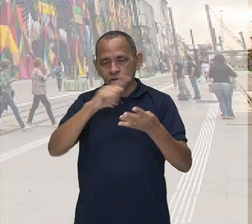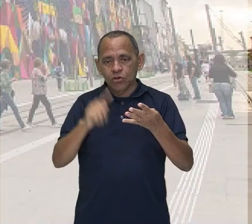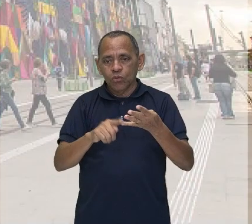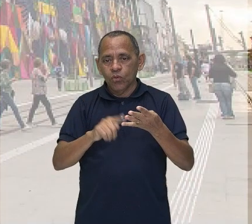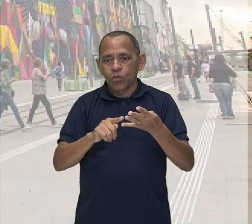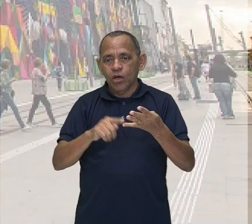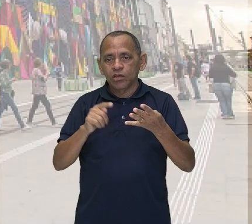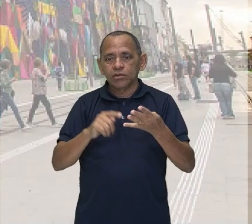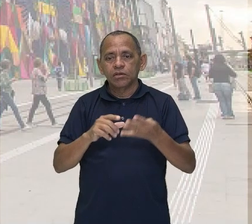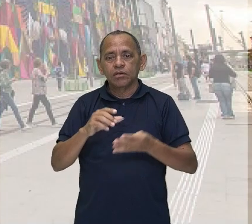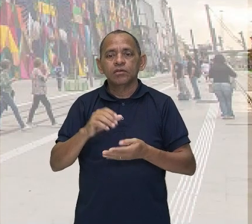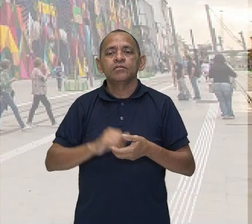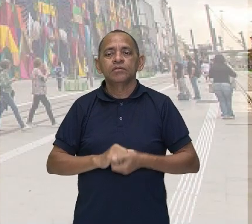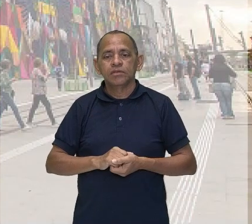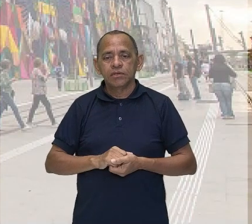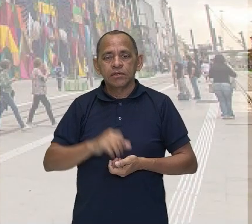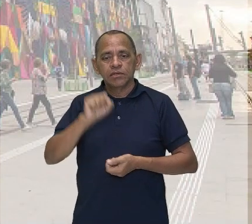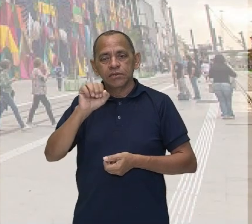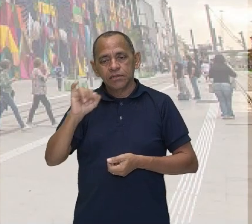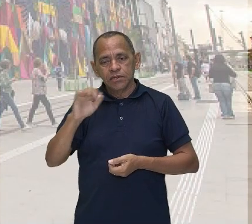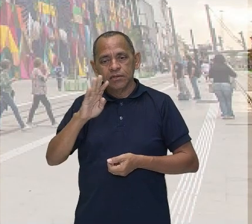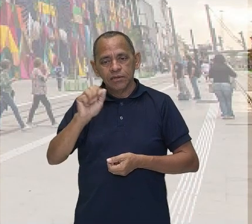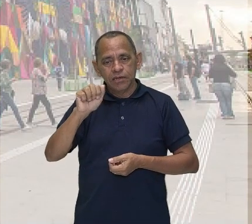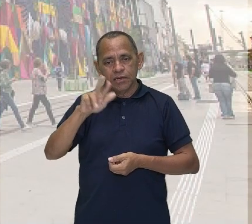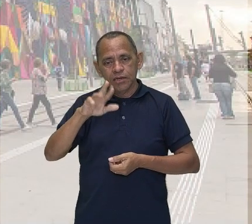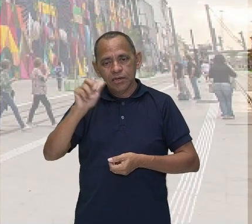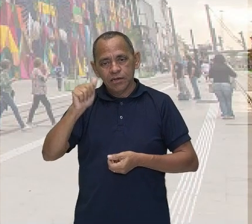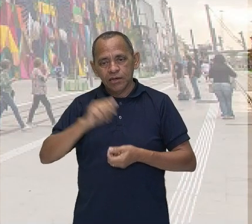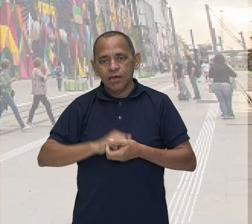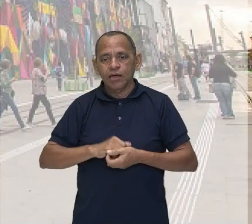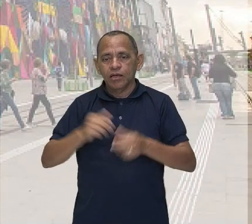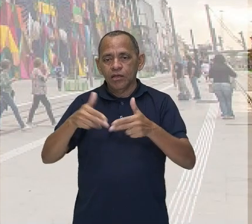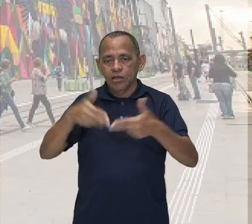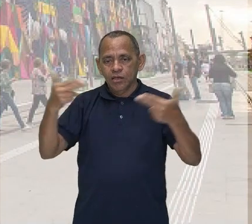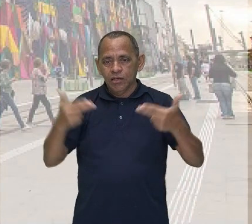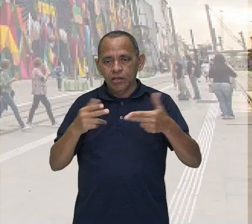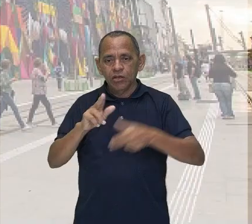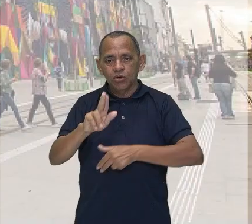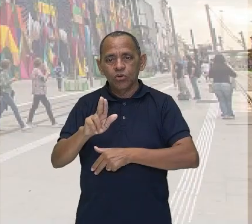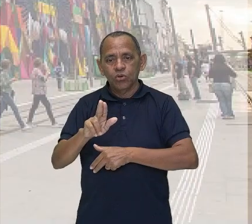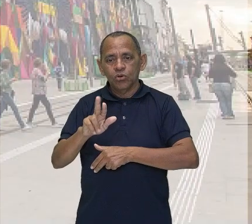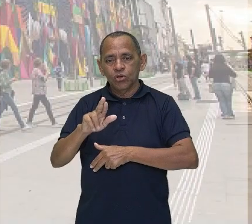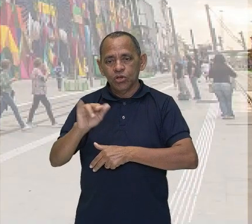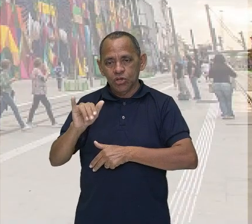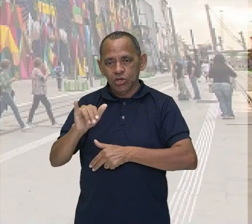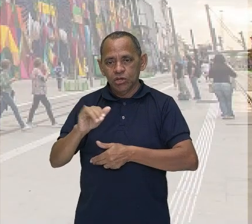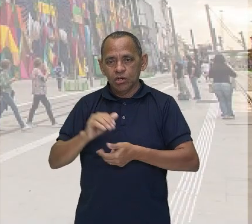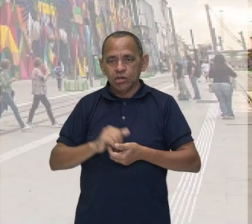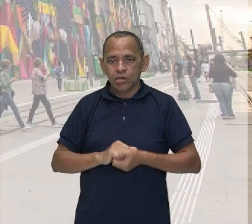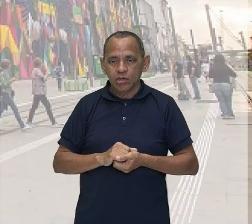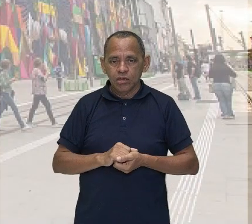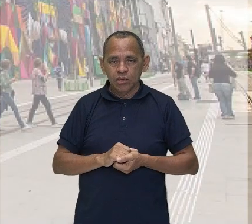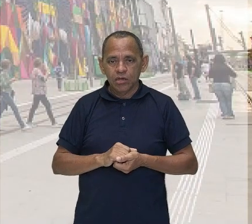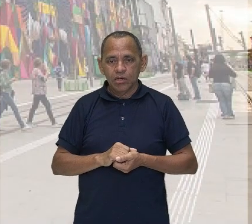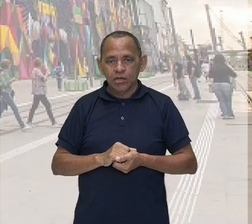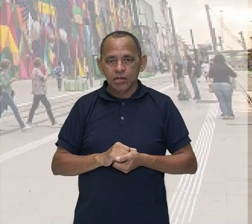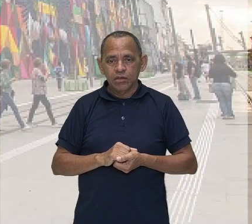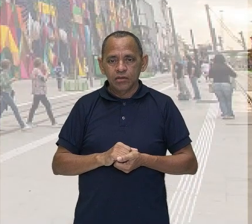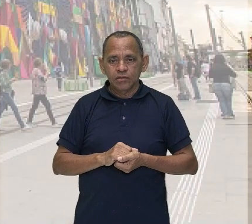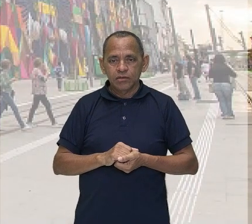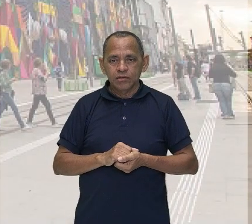da Sibéria, lá da Europa. E o último é da etnia Uli, se eu não me engano, assim que pronuncia também, perdão se a professora não está